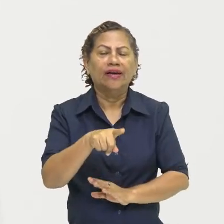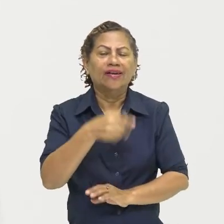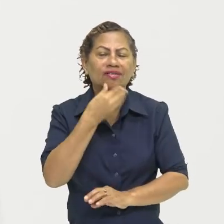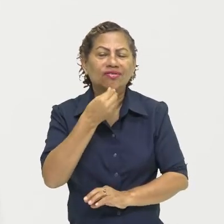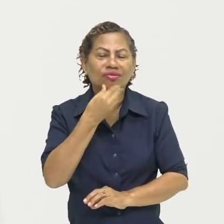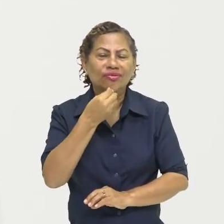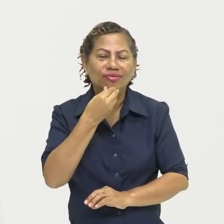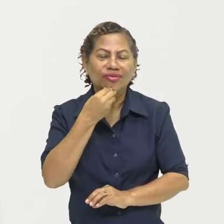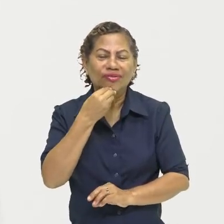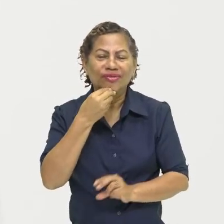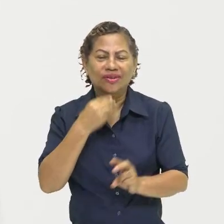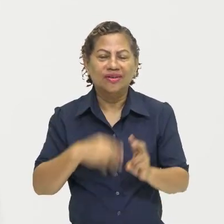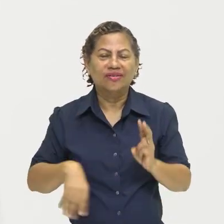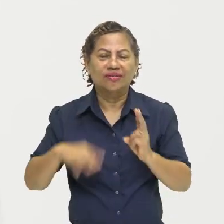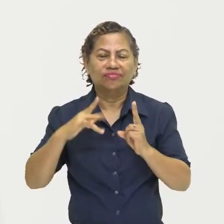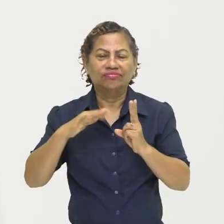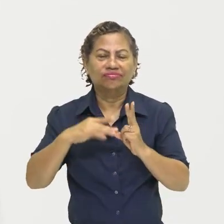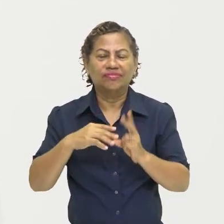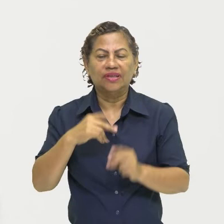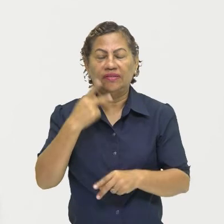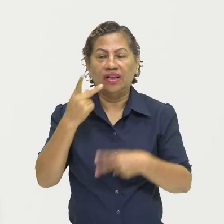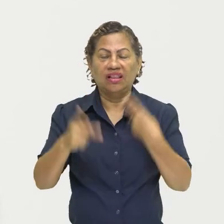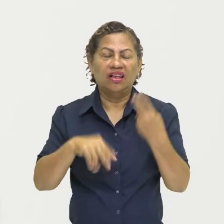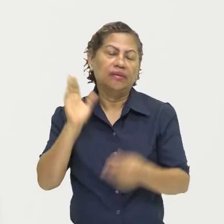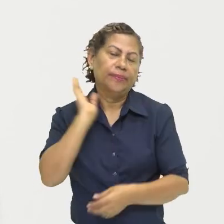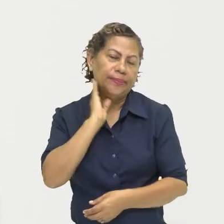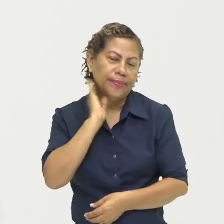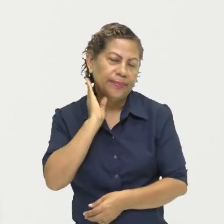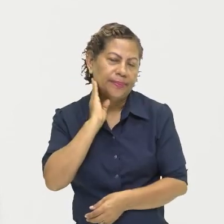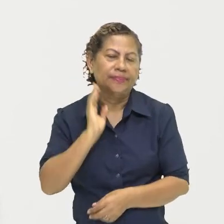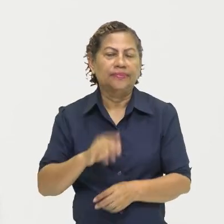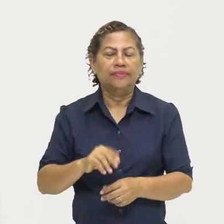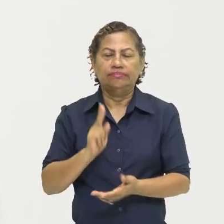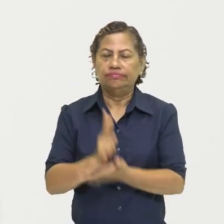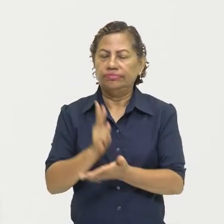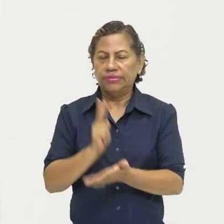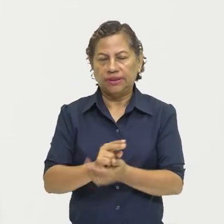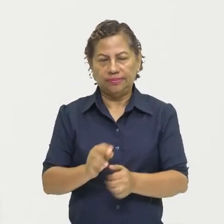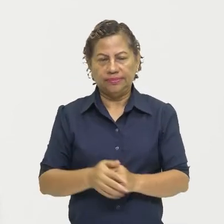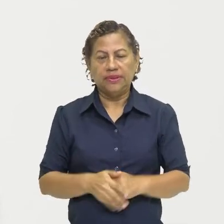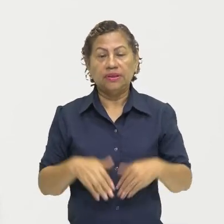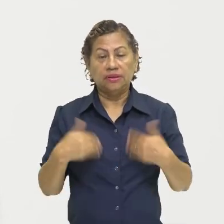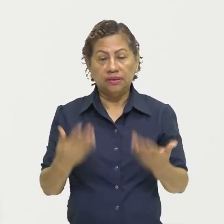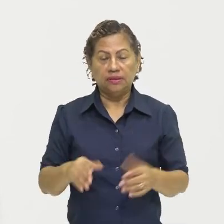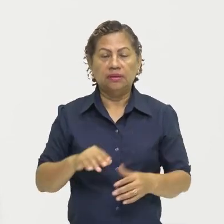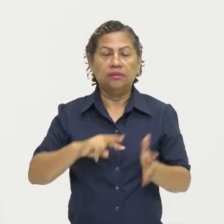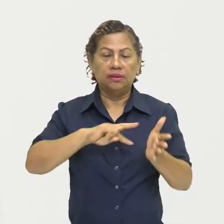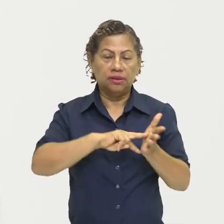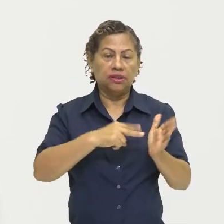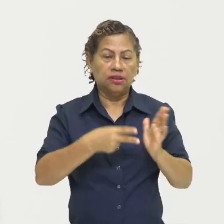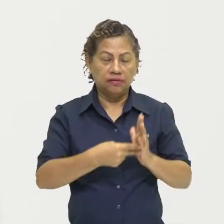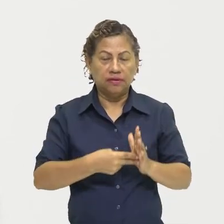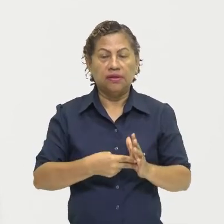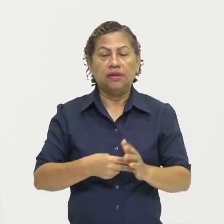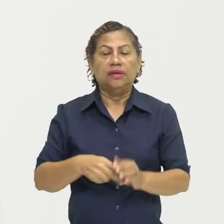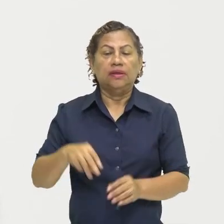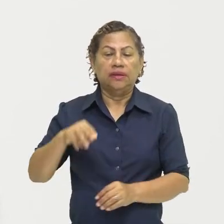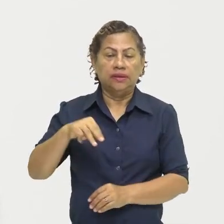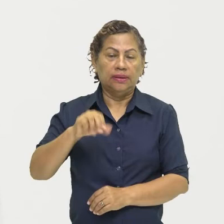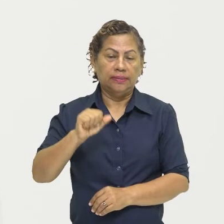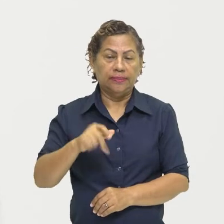durante a narrativa da história. Então, Macunaíma significa o grande mal, né? Macu significa